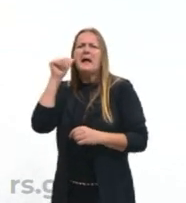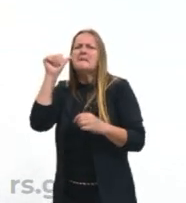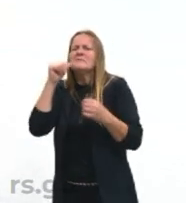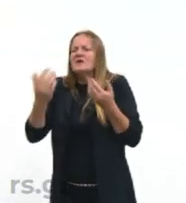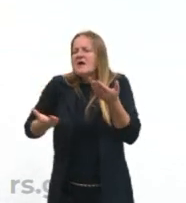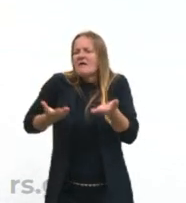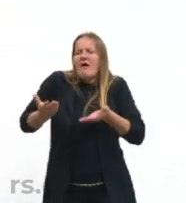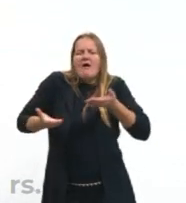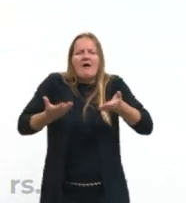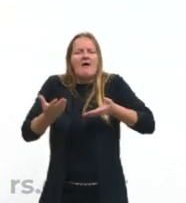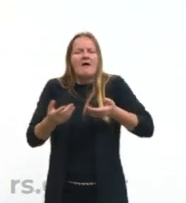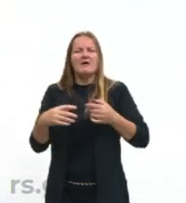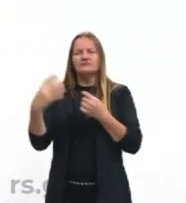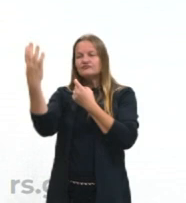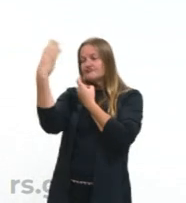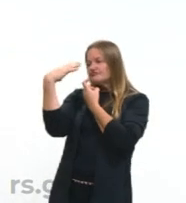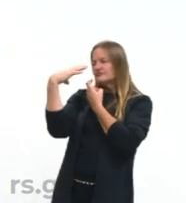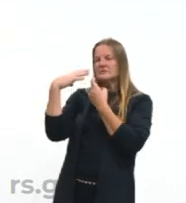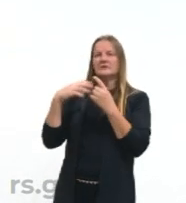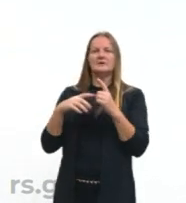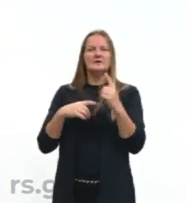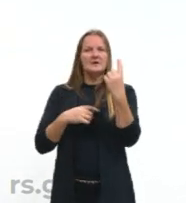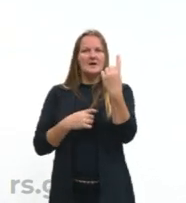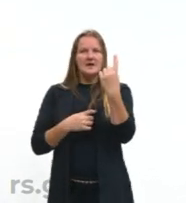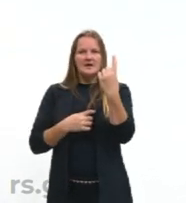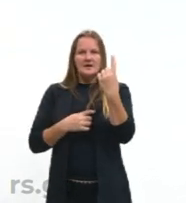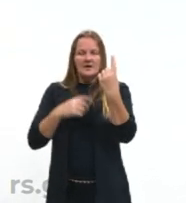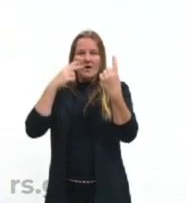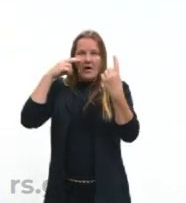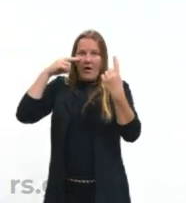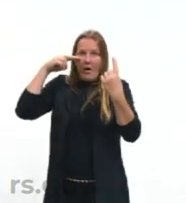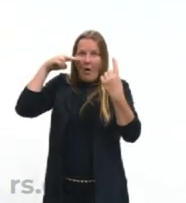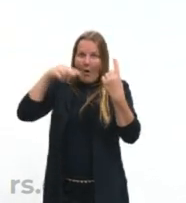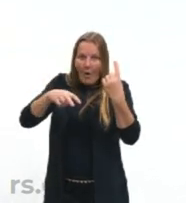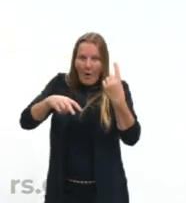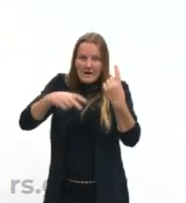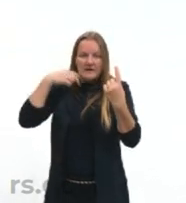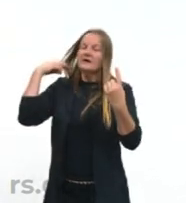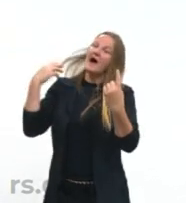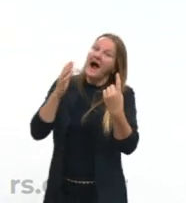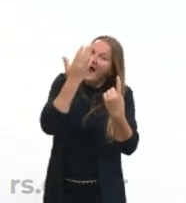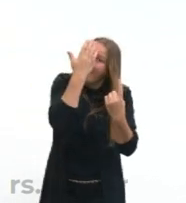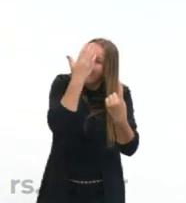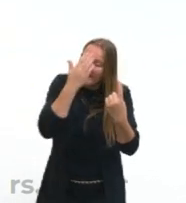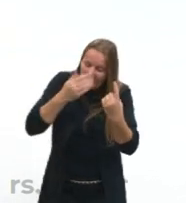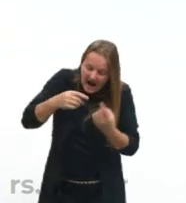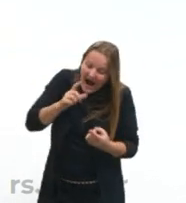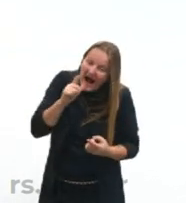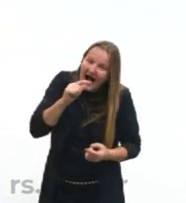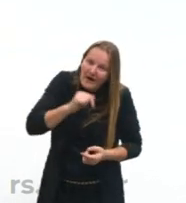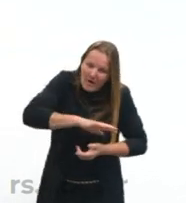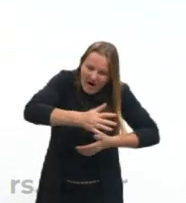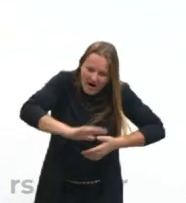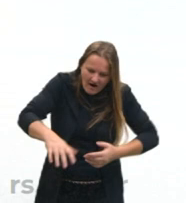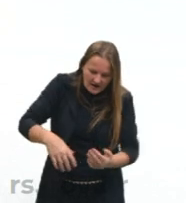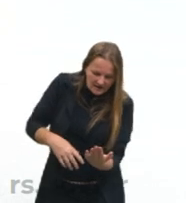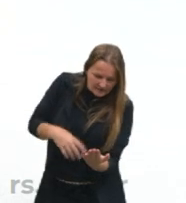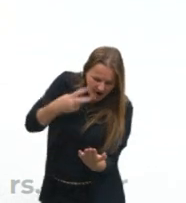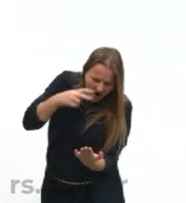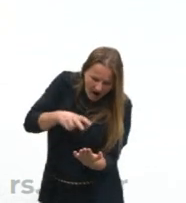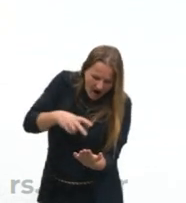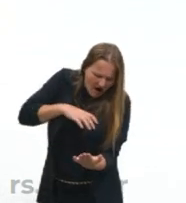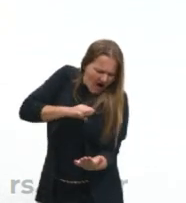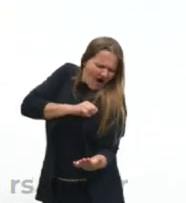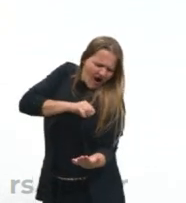mulheres morrem de amor por ele até que um belo dia ele se vê o seu espelho na água se admira se